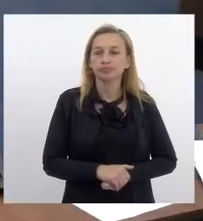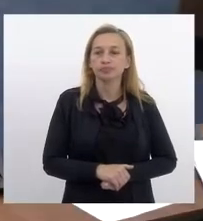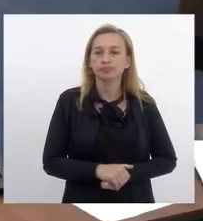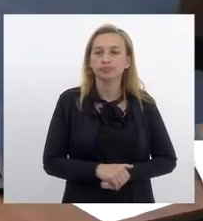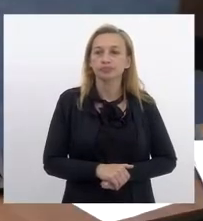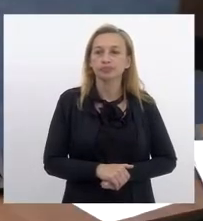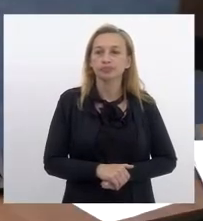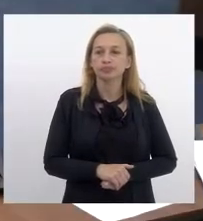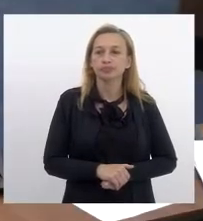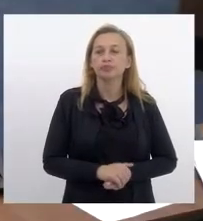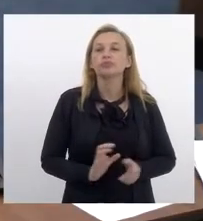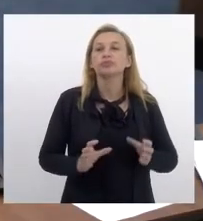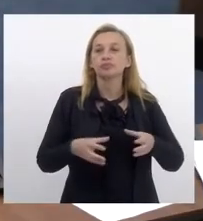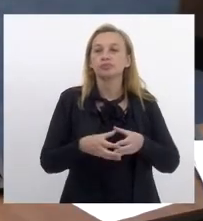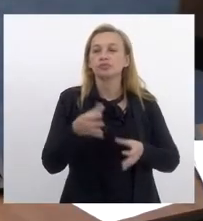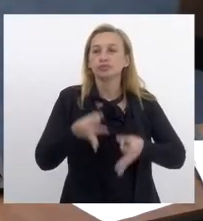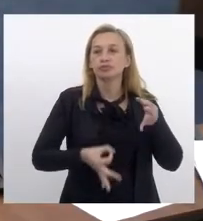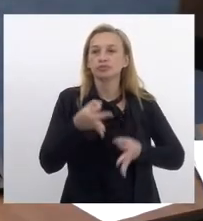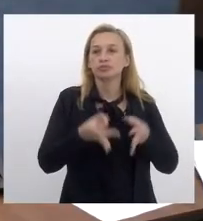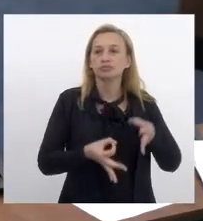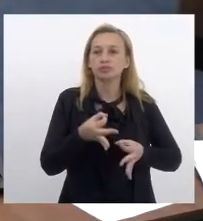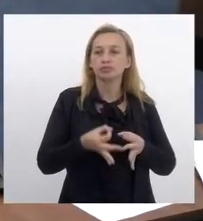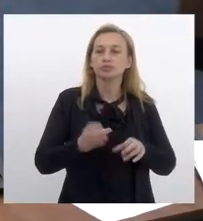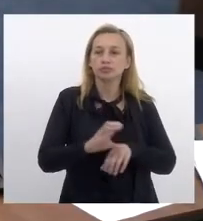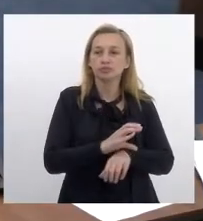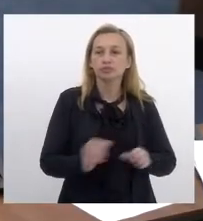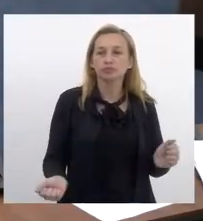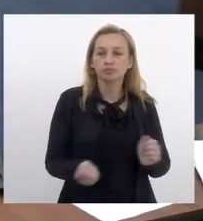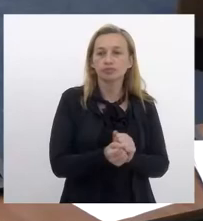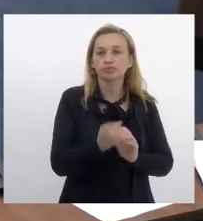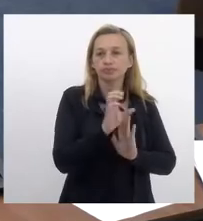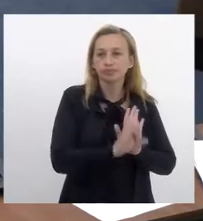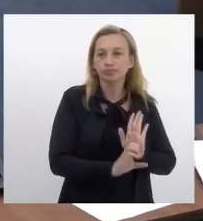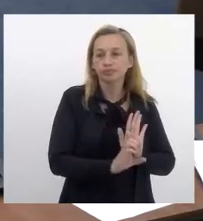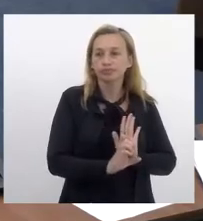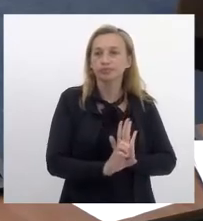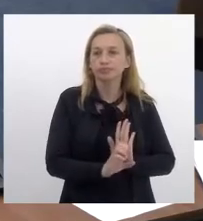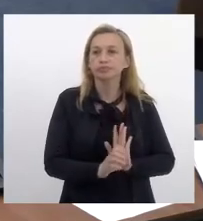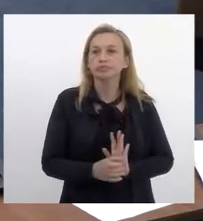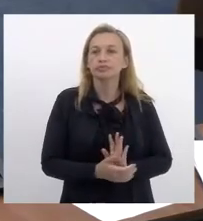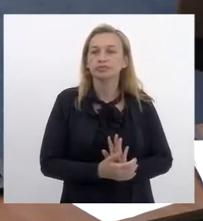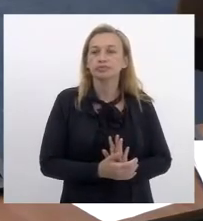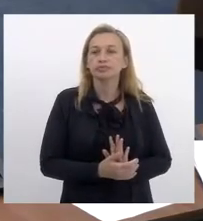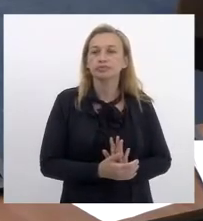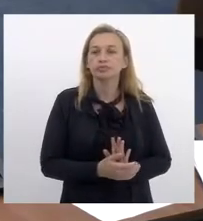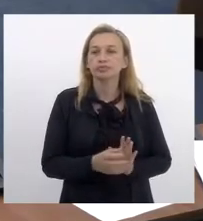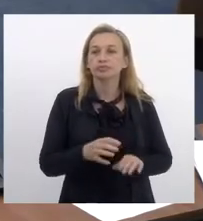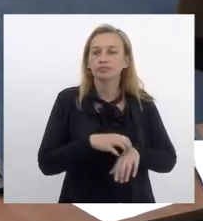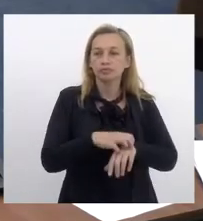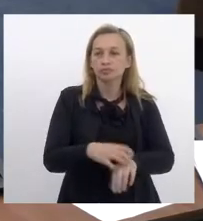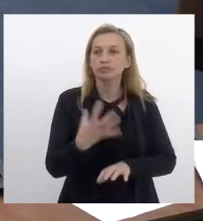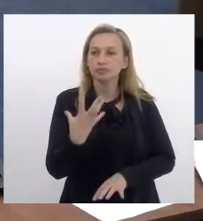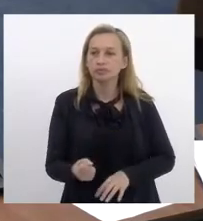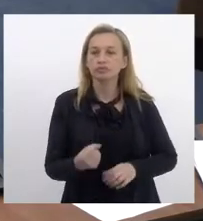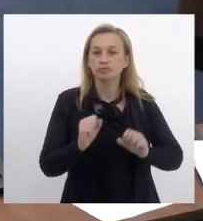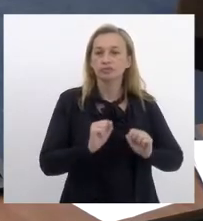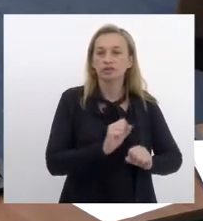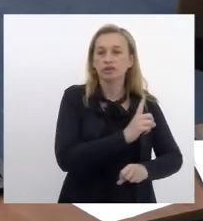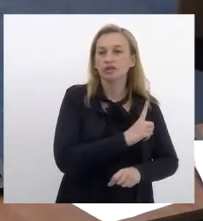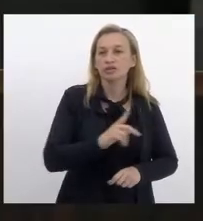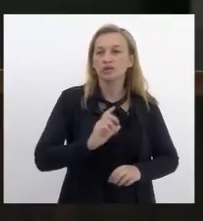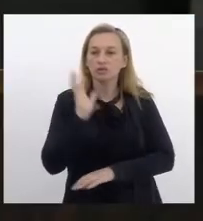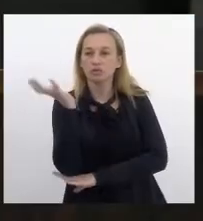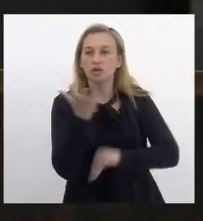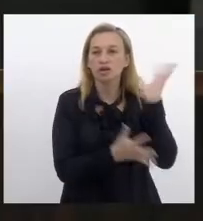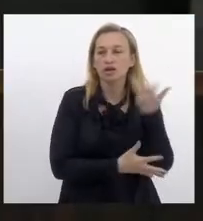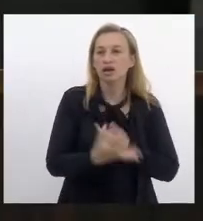Parecer da Comissão de Constituição e Justiça pela constitucionalidade com emendas. Transporte favorável, defesa do meio ambiente favorável, segurança